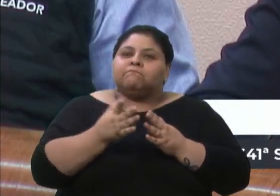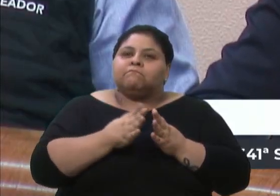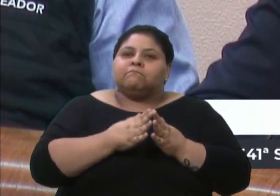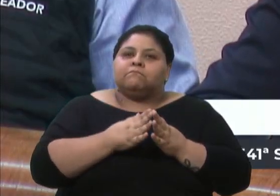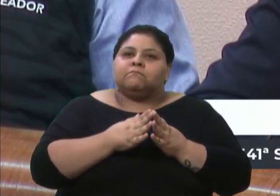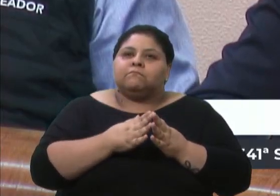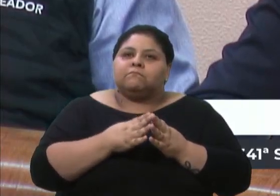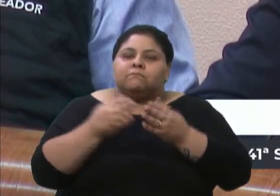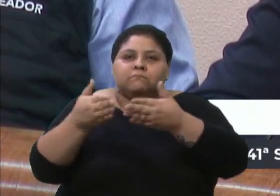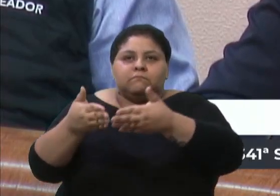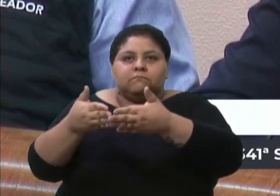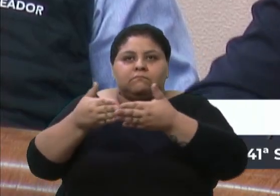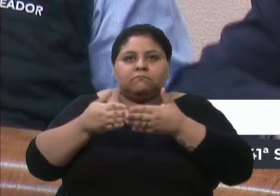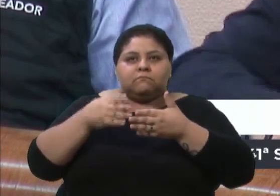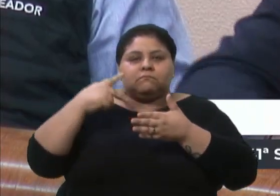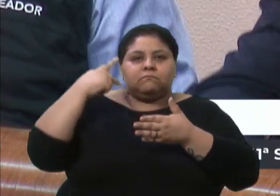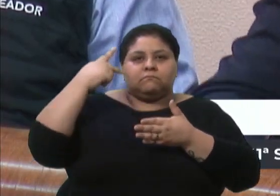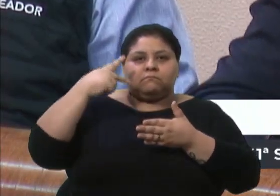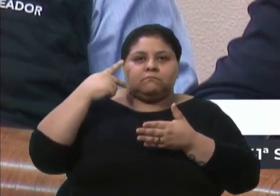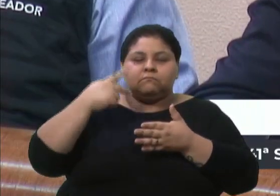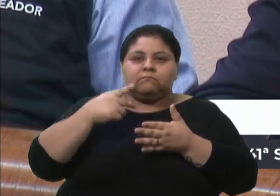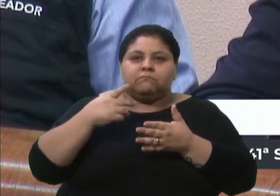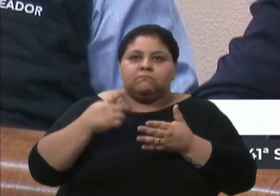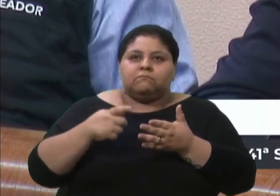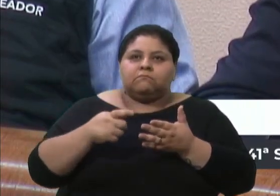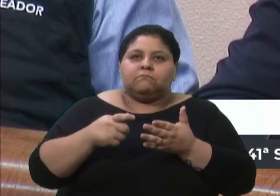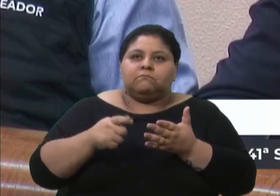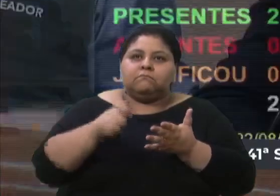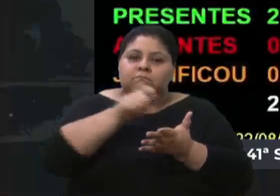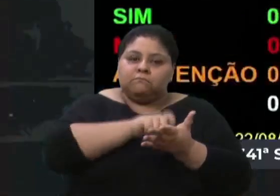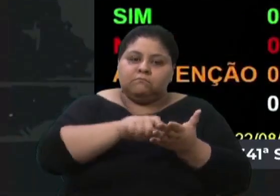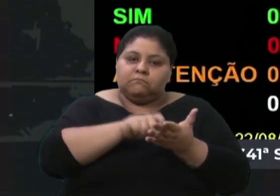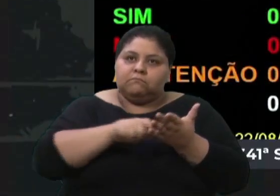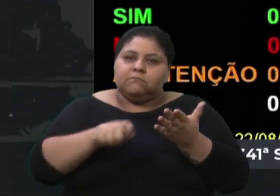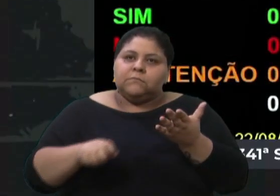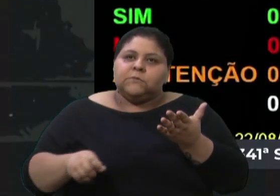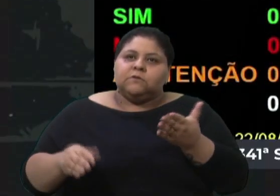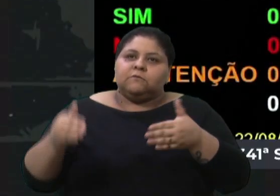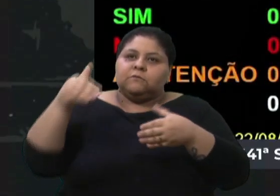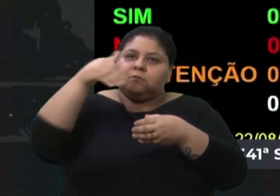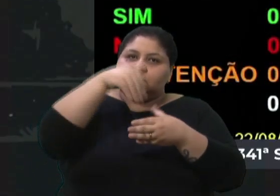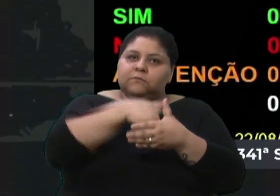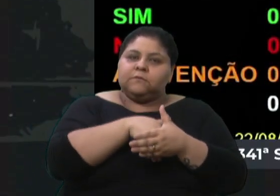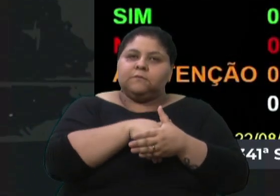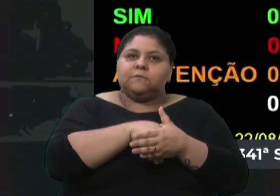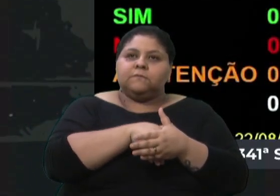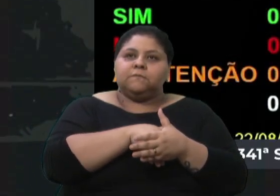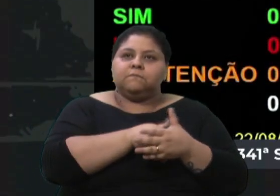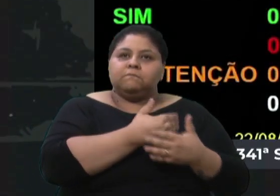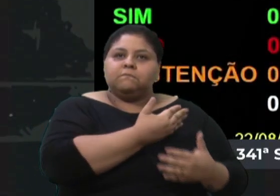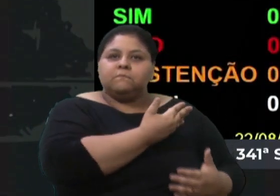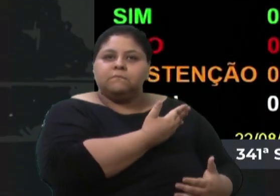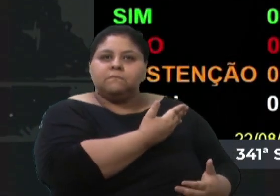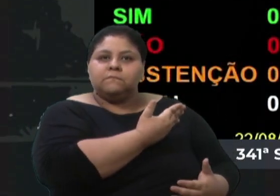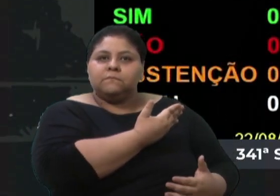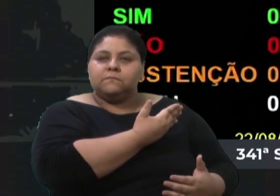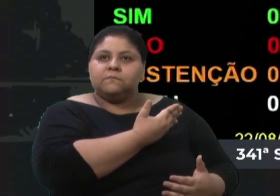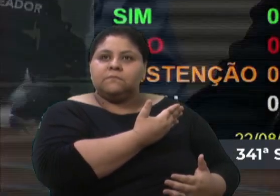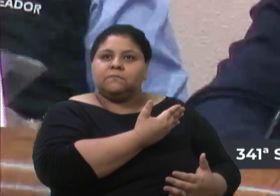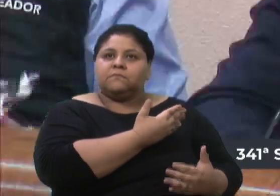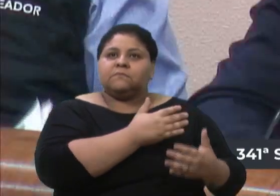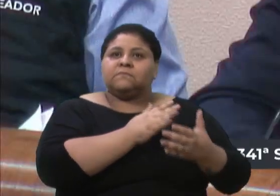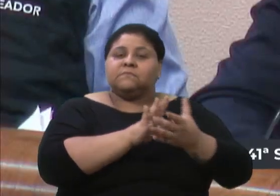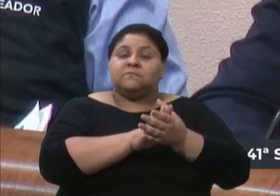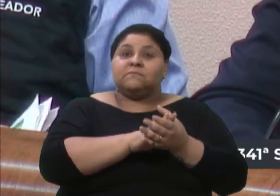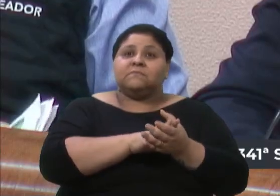Os vereadores e vereadoras que registrem seus Ele votos não falou para declarar voto. Peço a palavra para declarar voto.